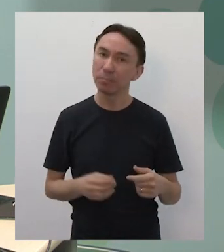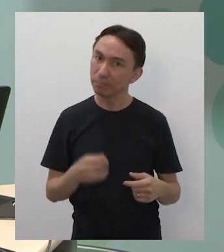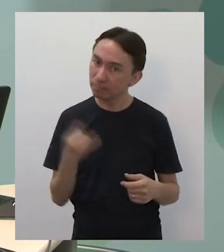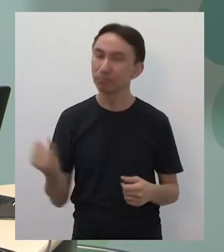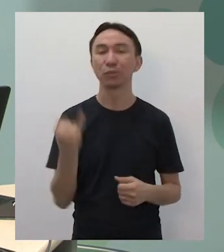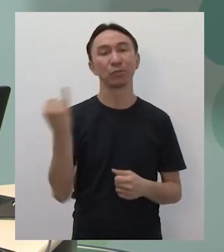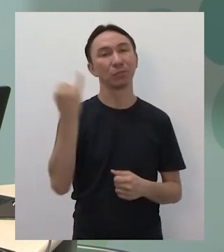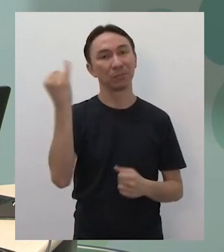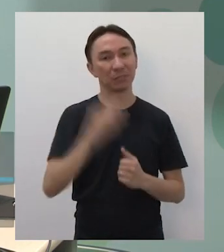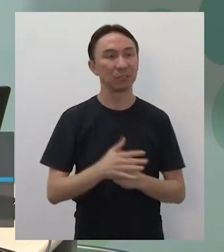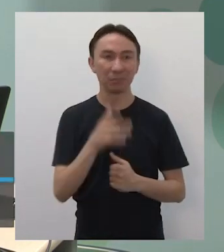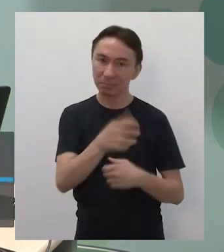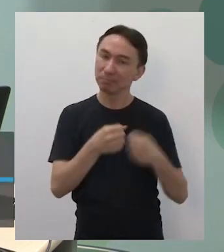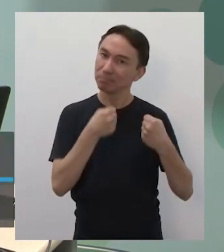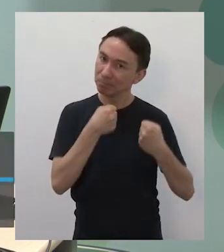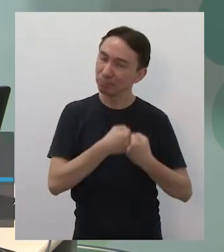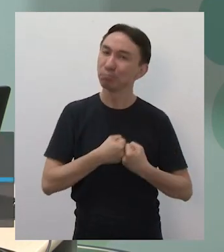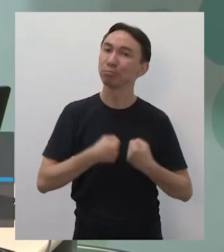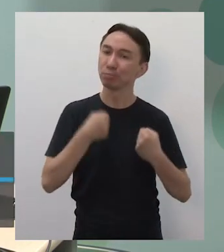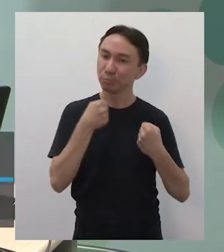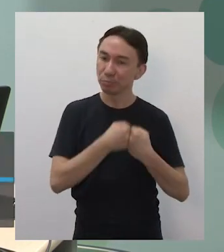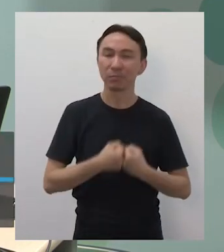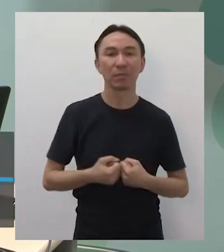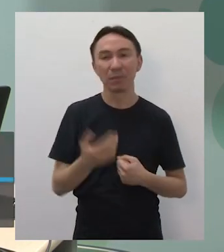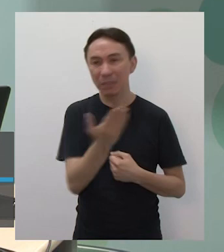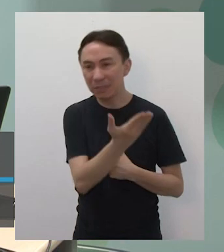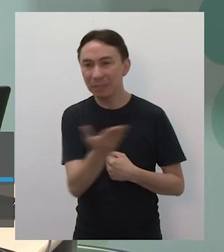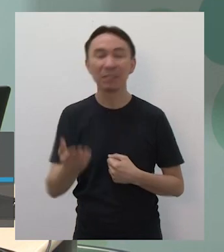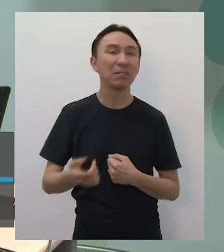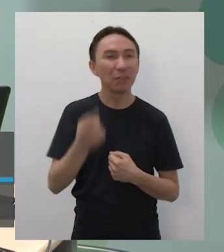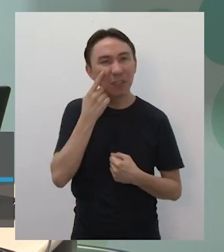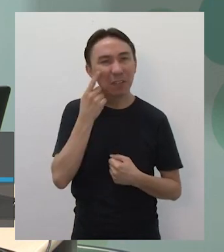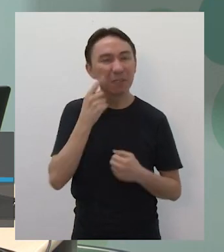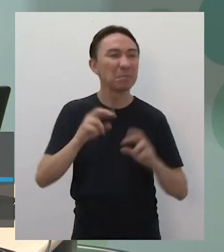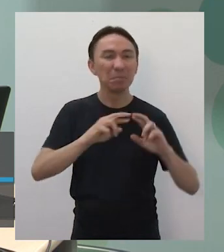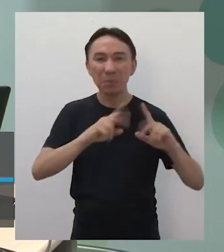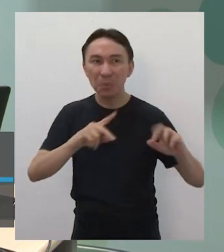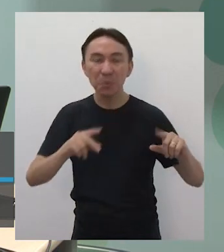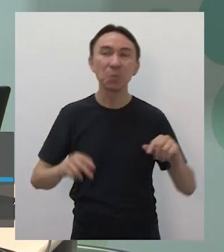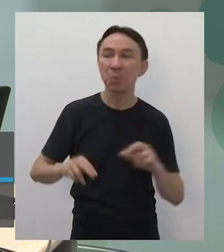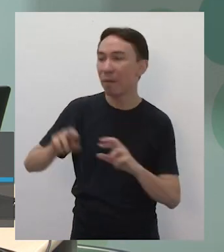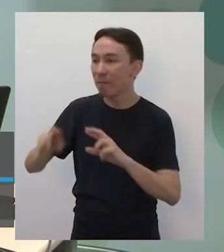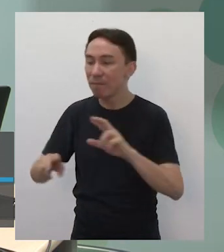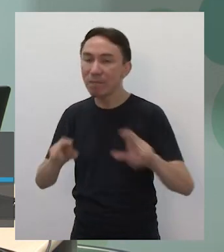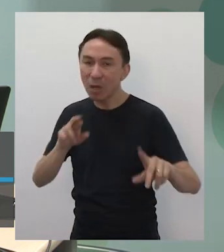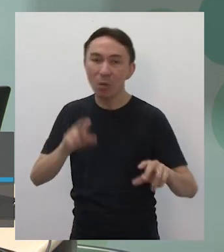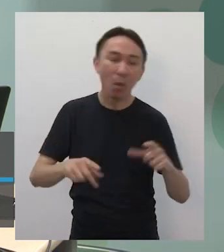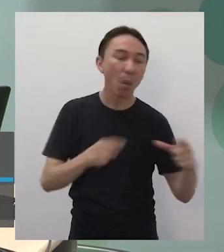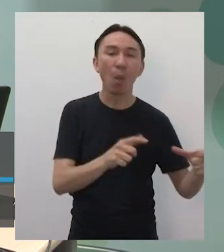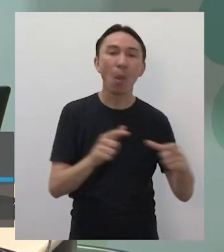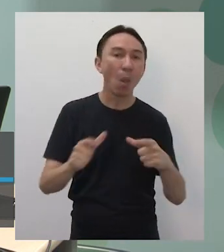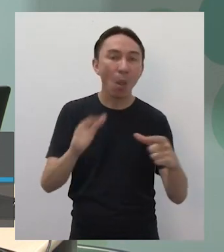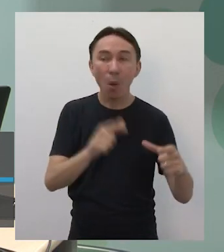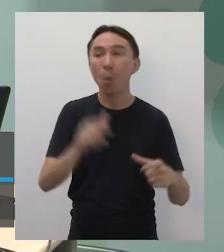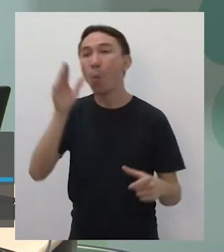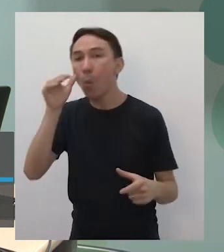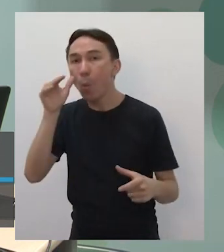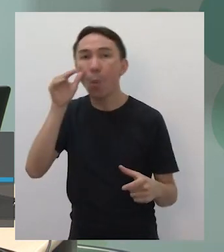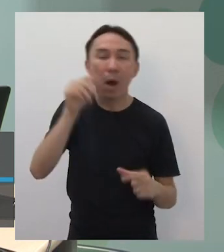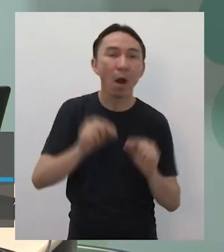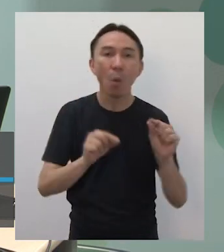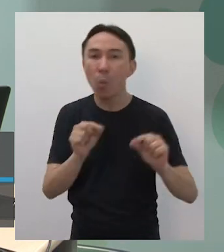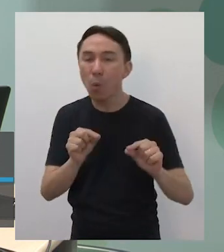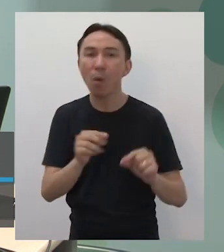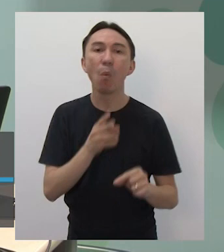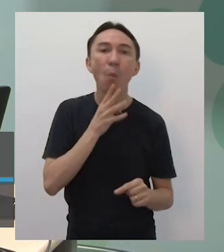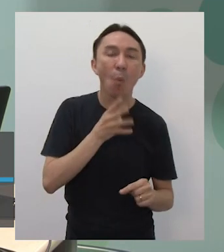luta e também de resistência. Se interessar por coisas diferentes, conhecer outros lugares, pessoas e culturas novas,